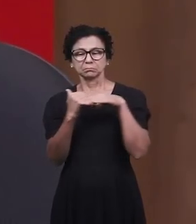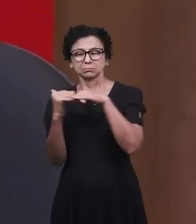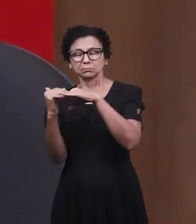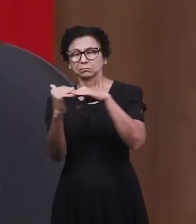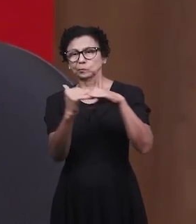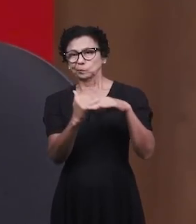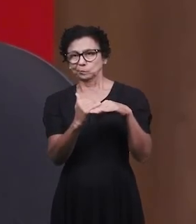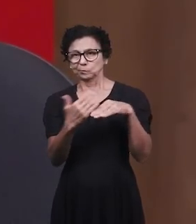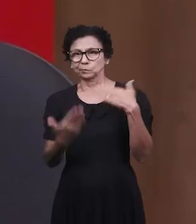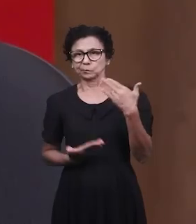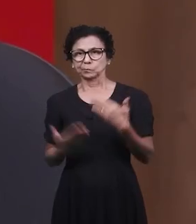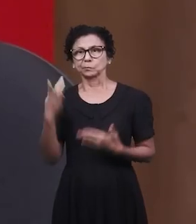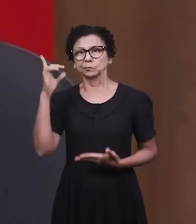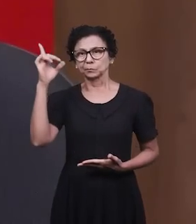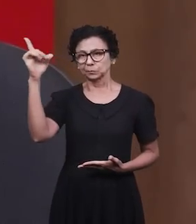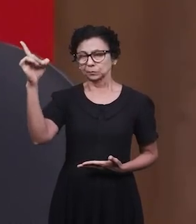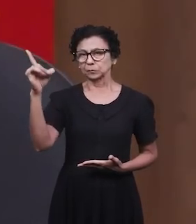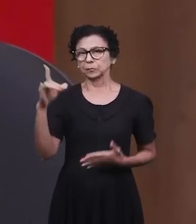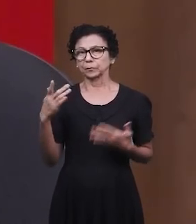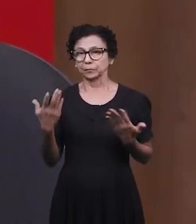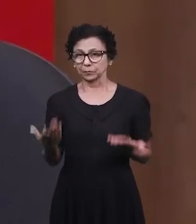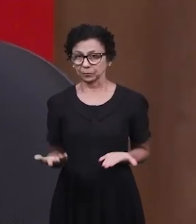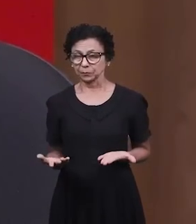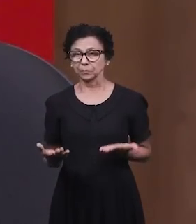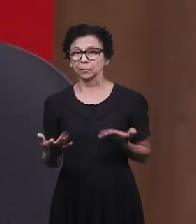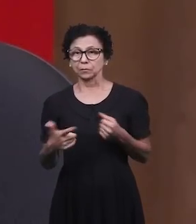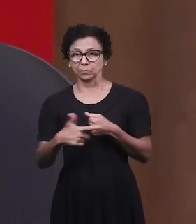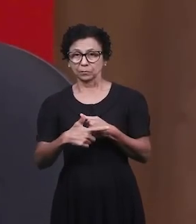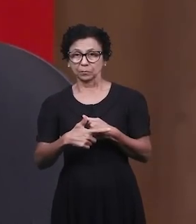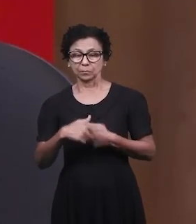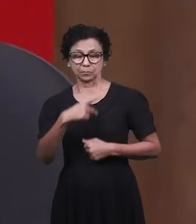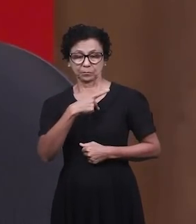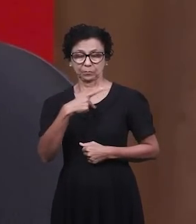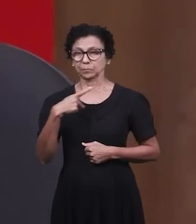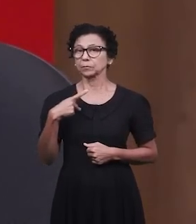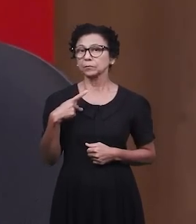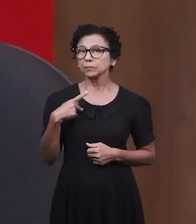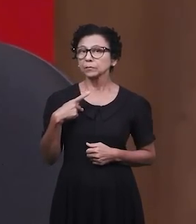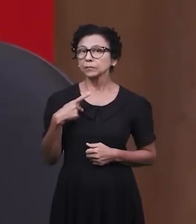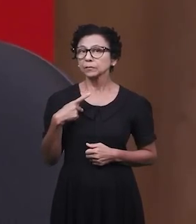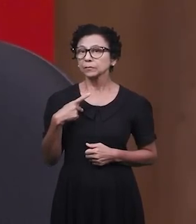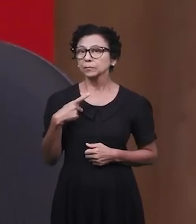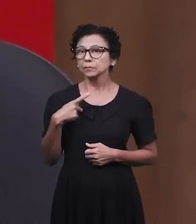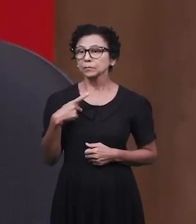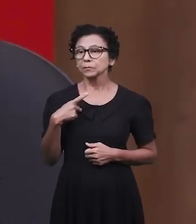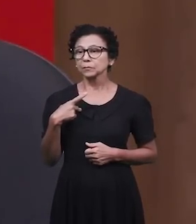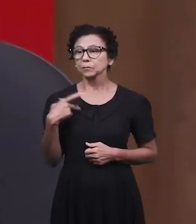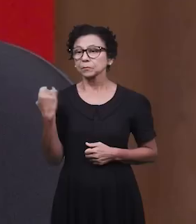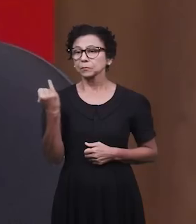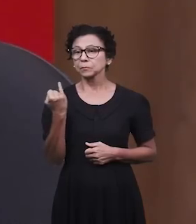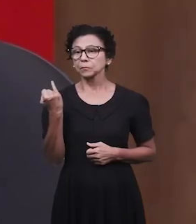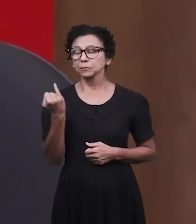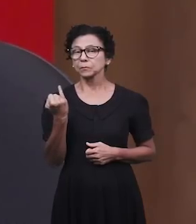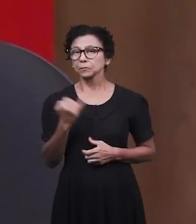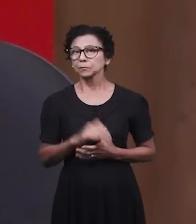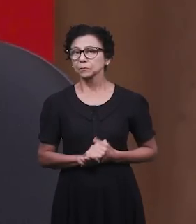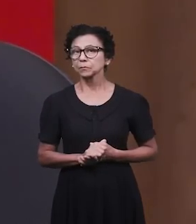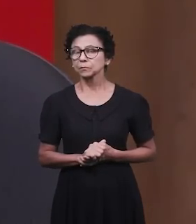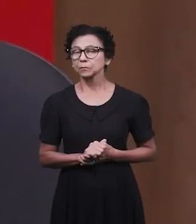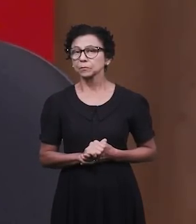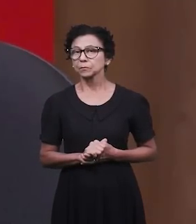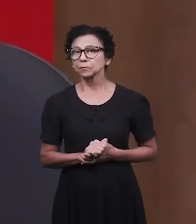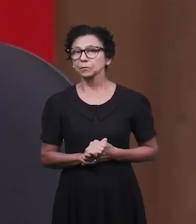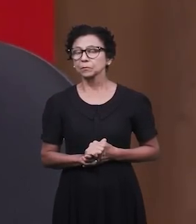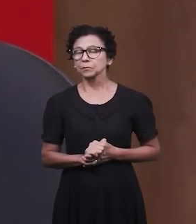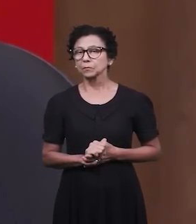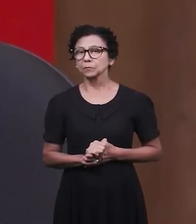ministério, para nós, o que nós entendemos é aquilo que está descrito nas cartas